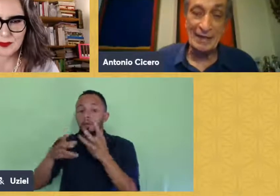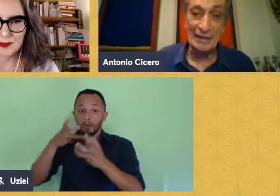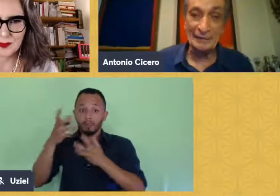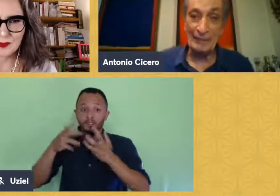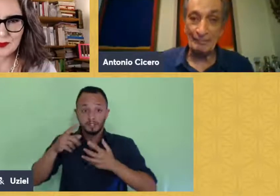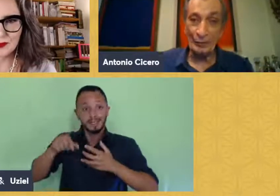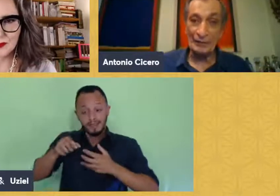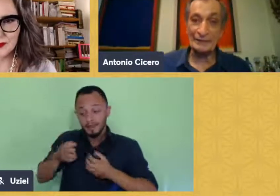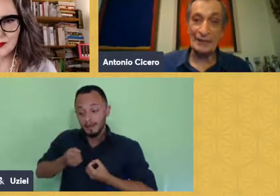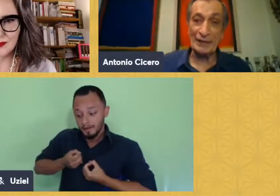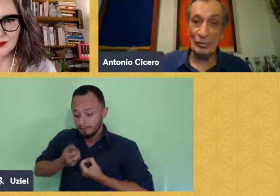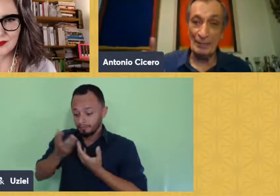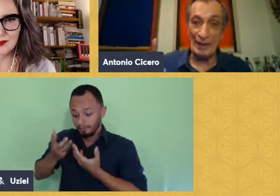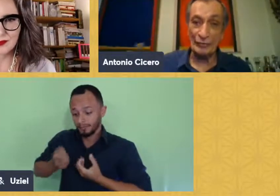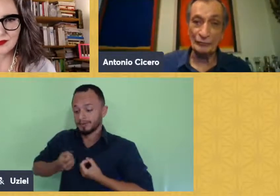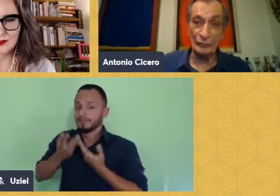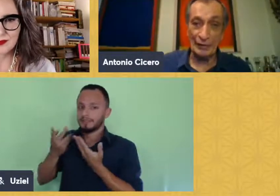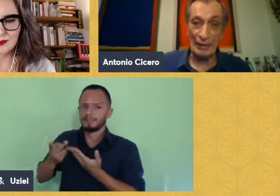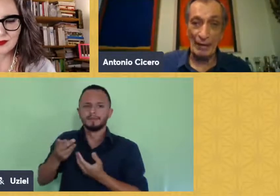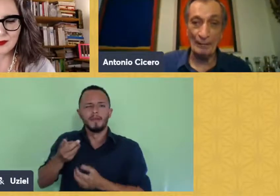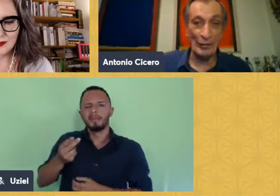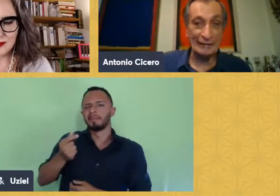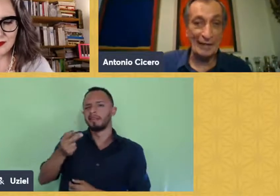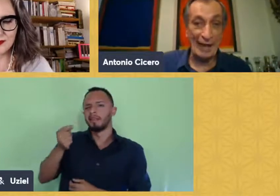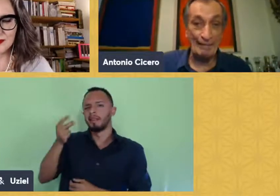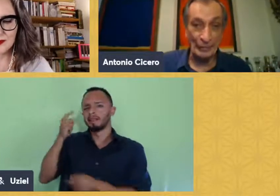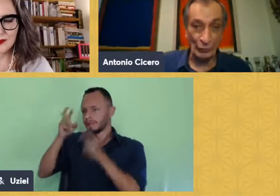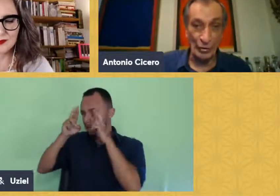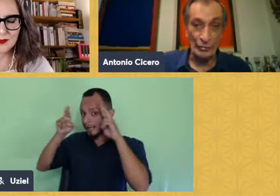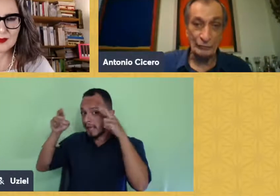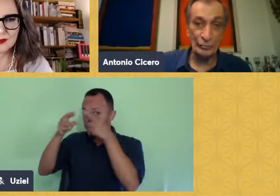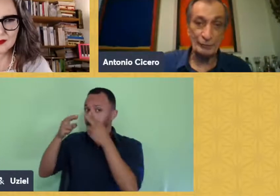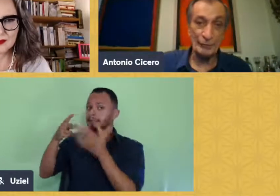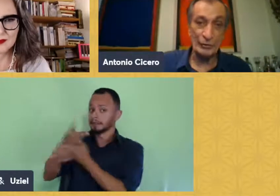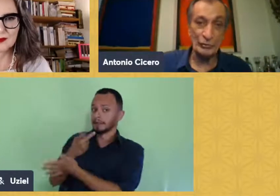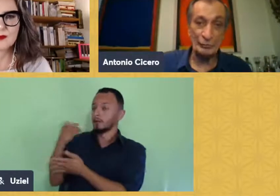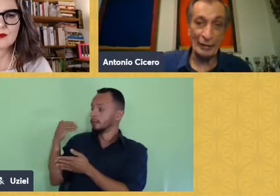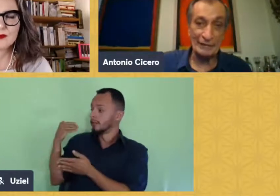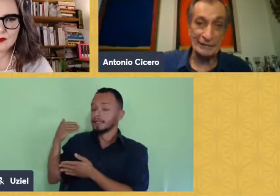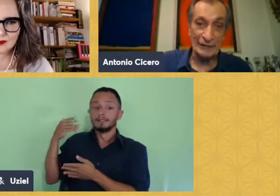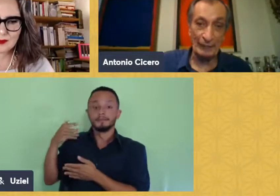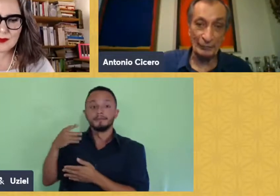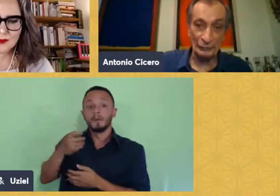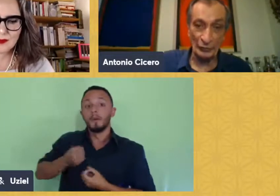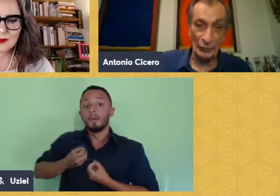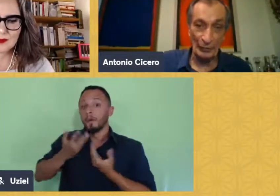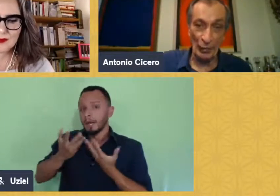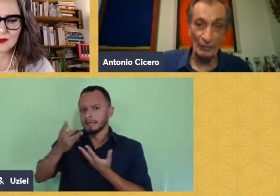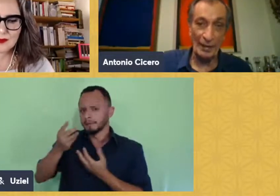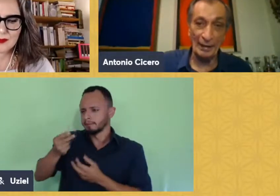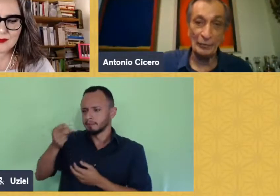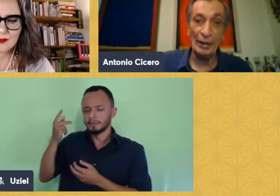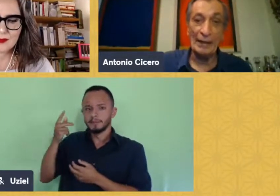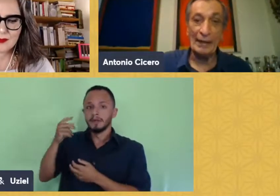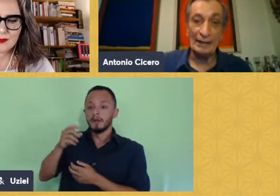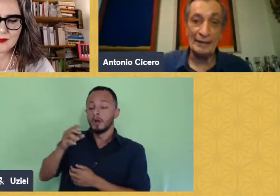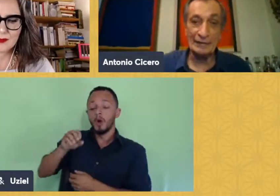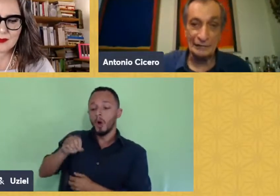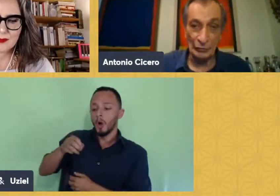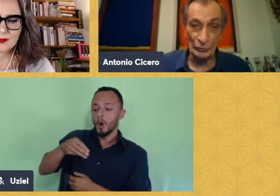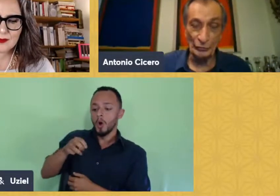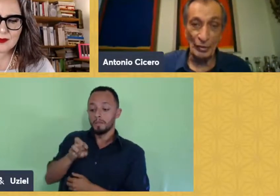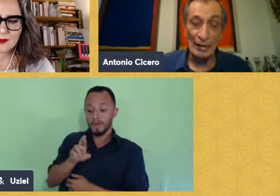Grécia, aliás, depois, Homero foi o poeta épico. Foram os primeiros poetas épicos. Foi Homero